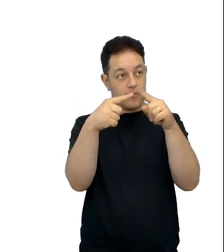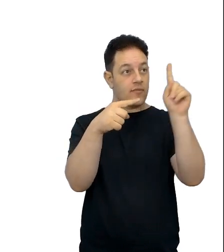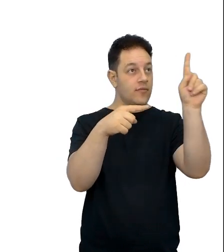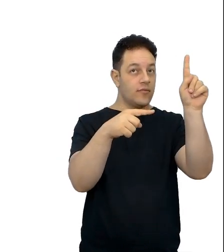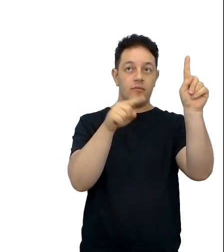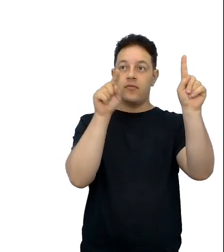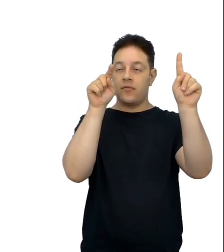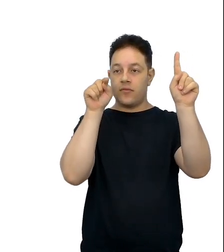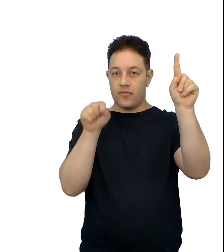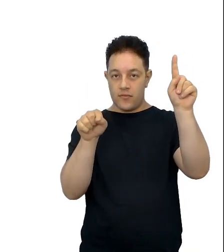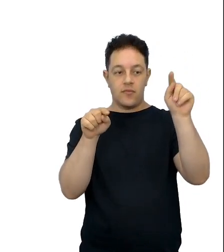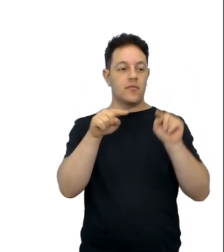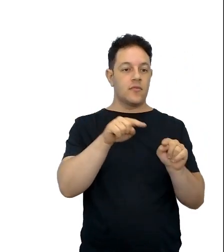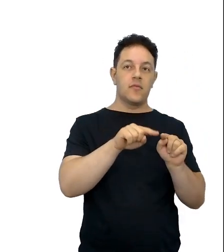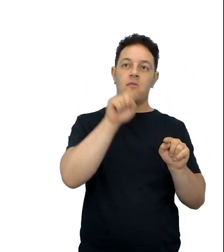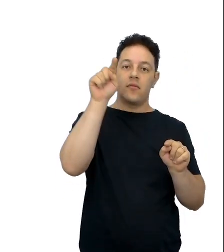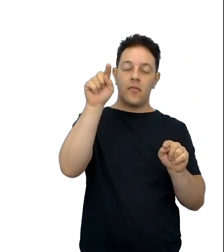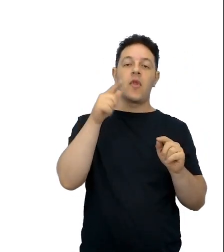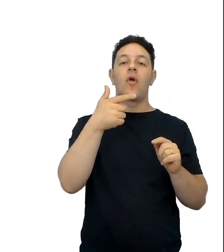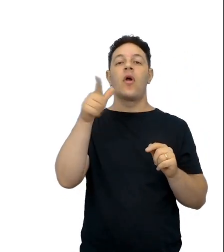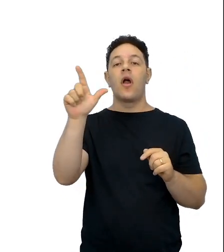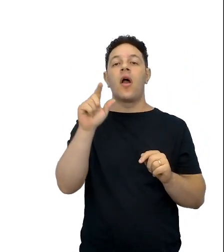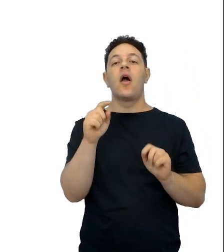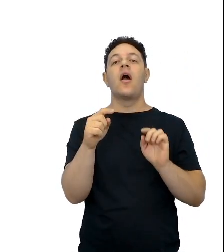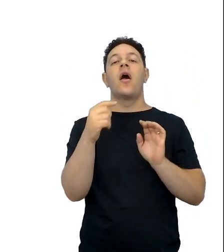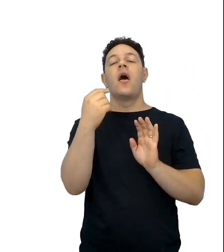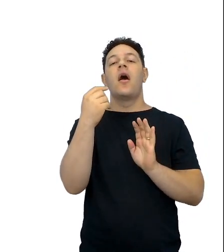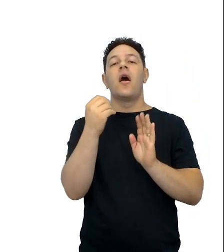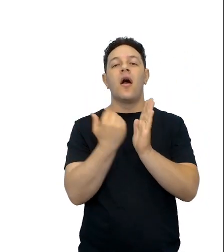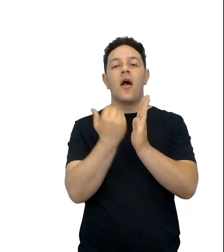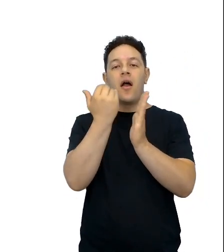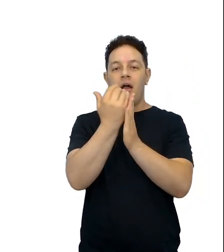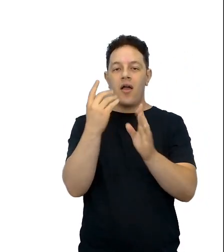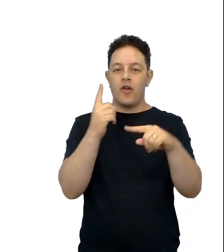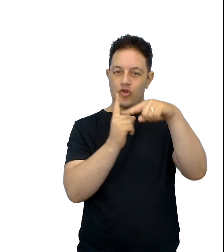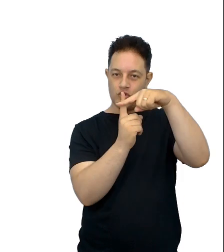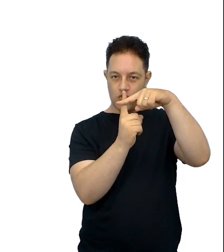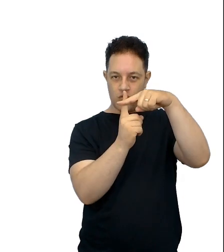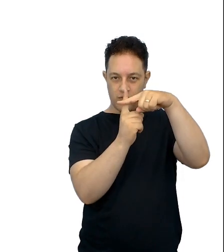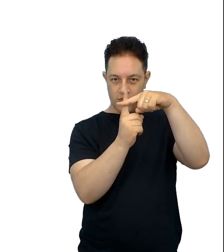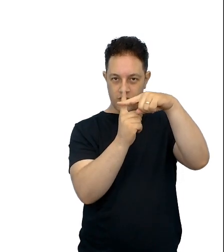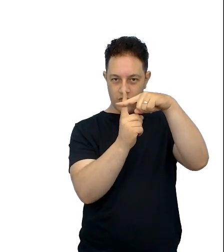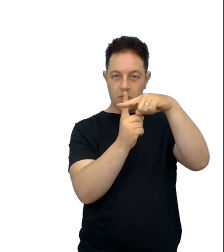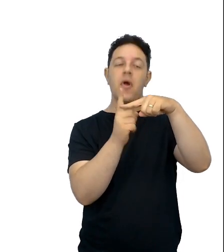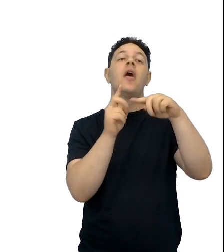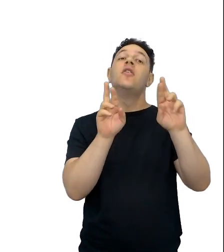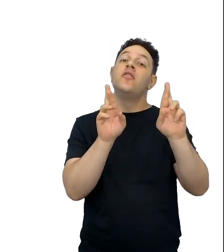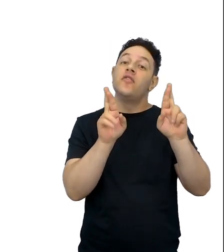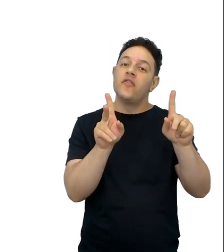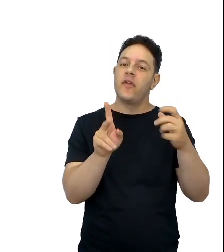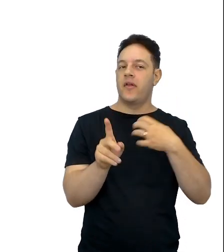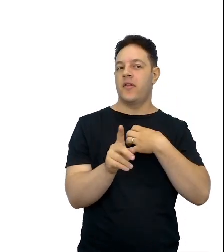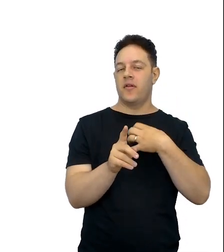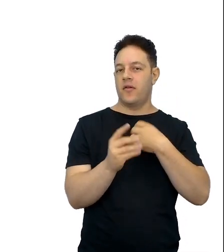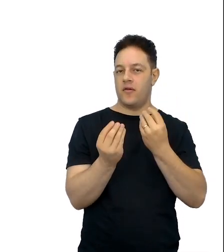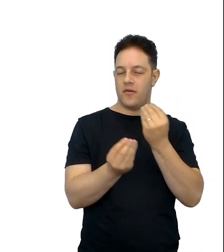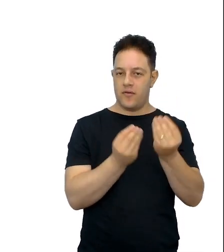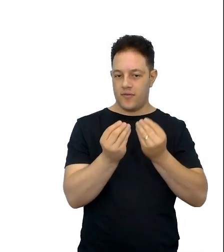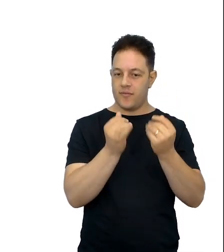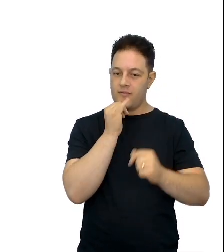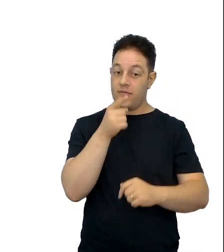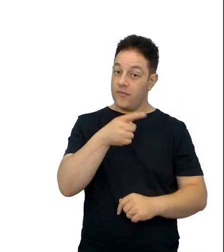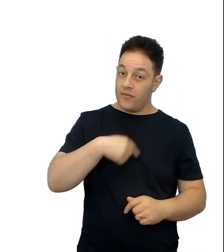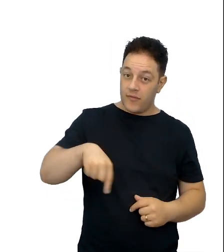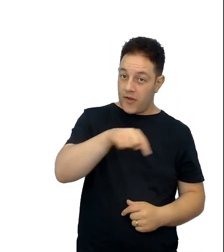forma e na adição funciona de outra forma. Então, esses conhecimentos especializados que só